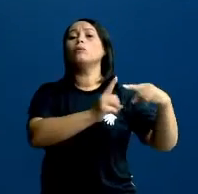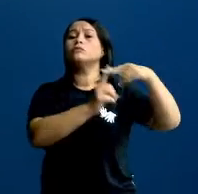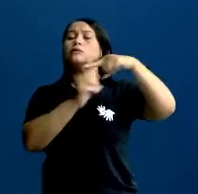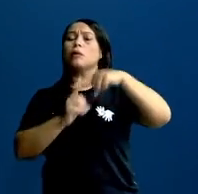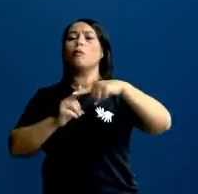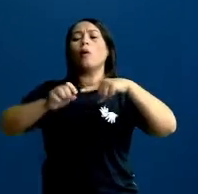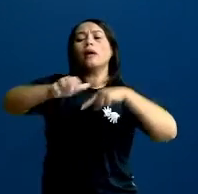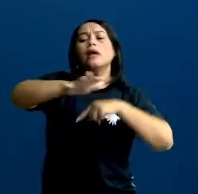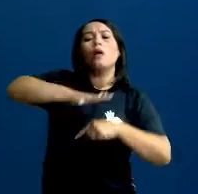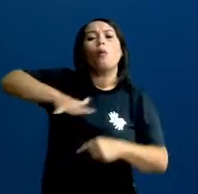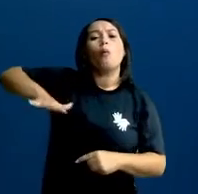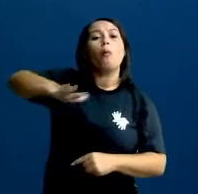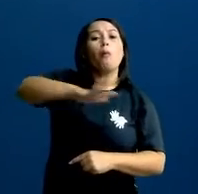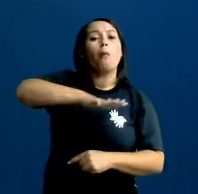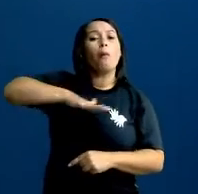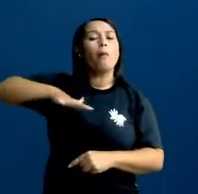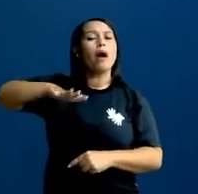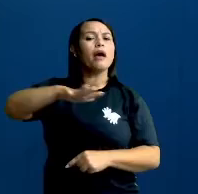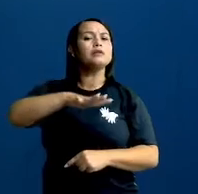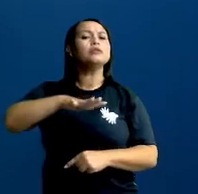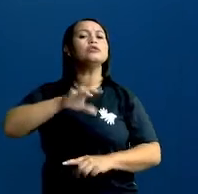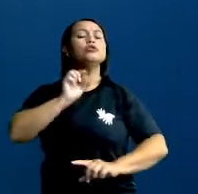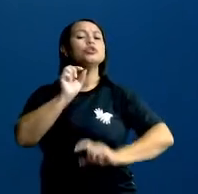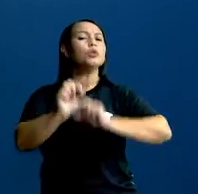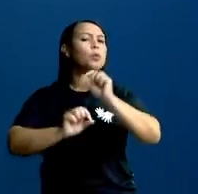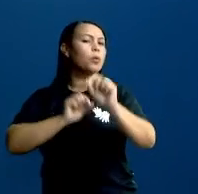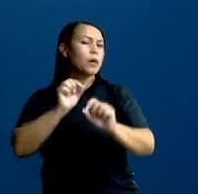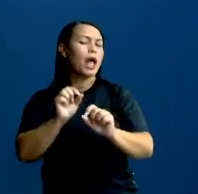uma região que era